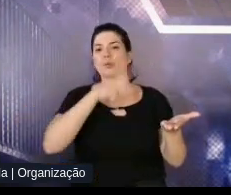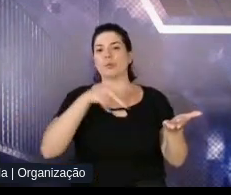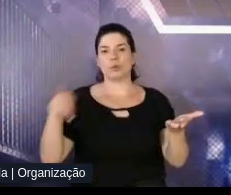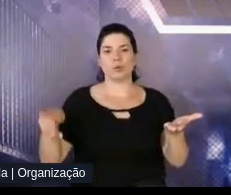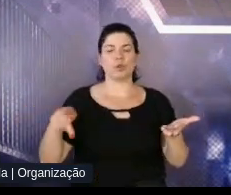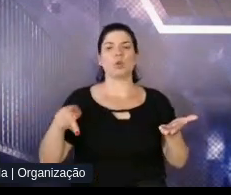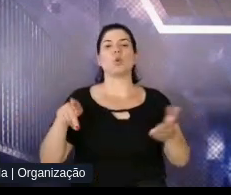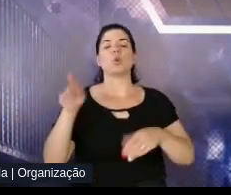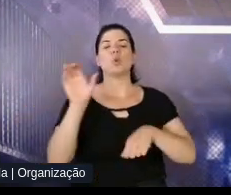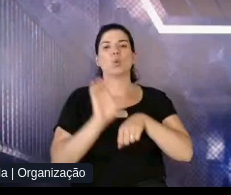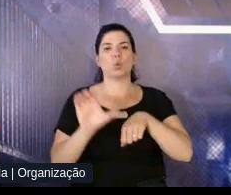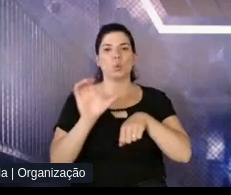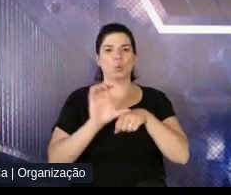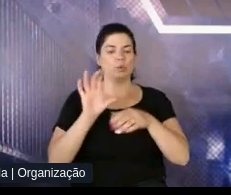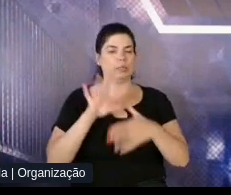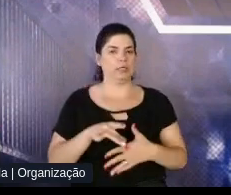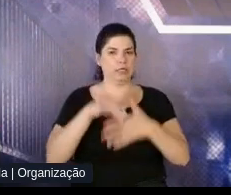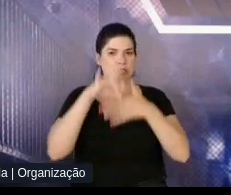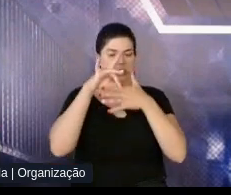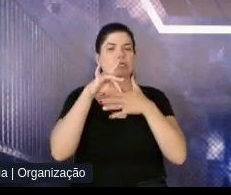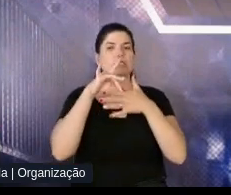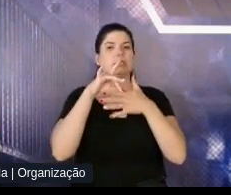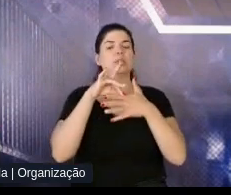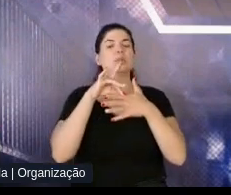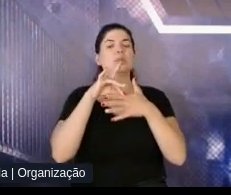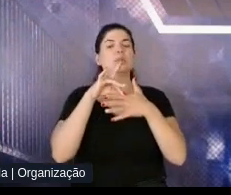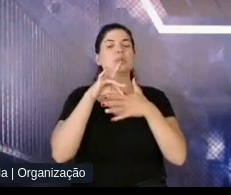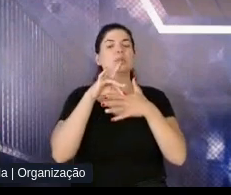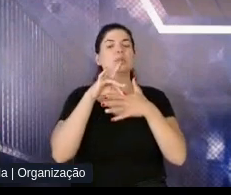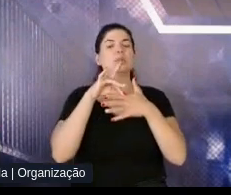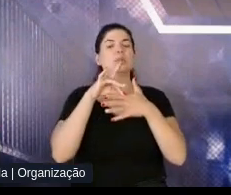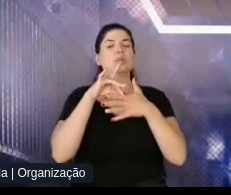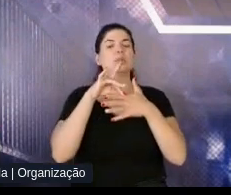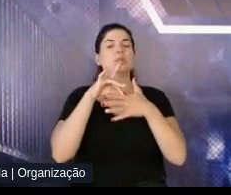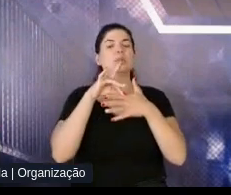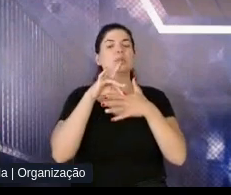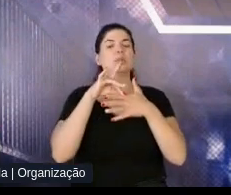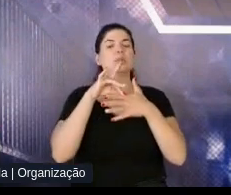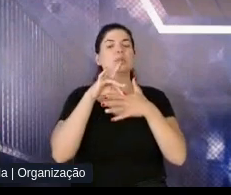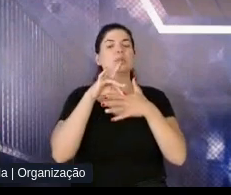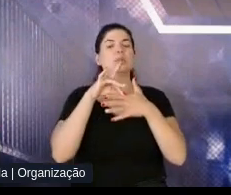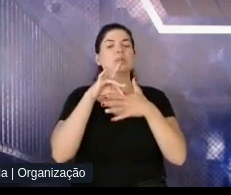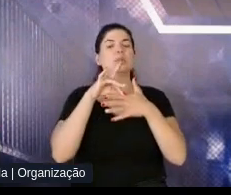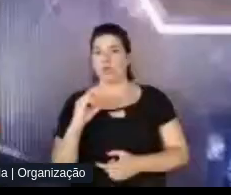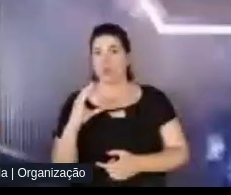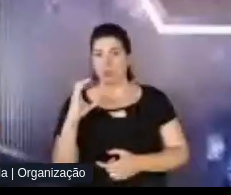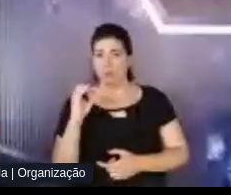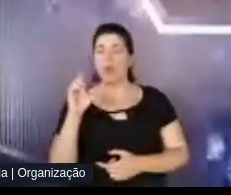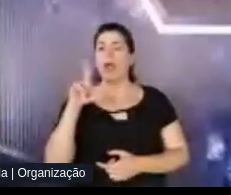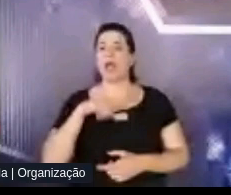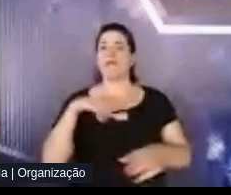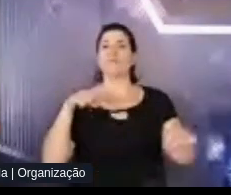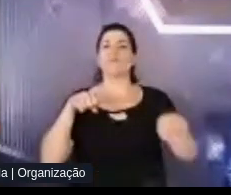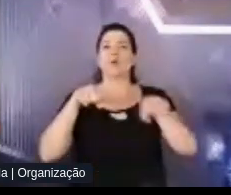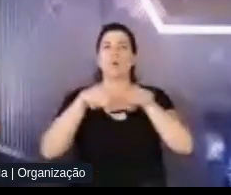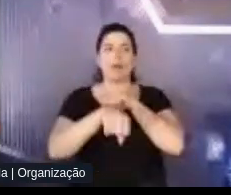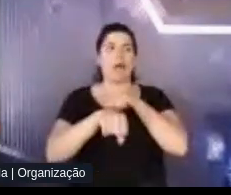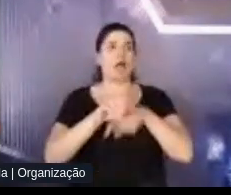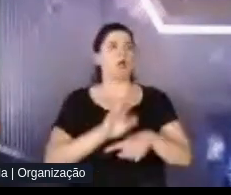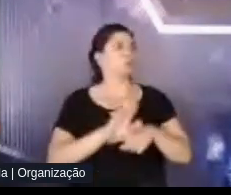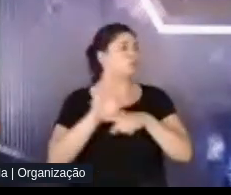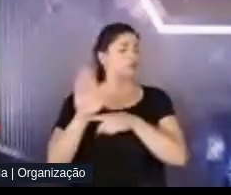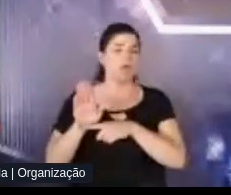curso Líder Docente STEM, que ele funciona como parceria também com a Unesco. Então a gente visa formar, né, ajudar